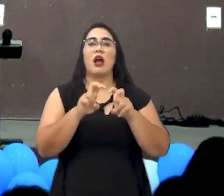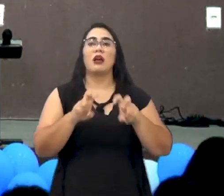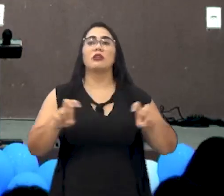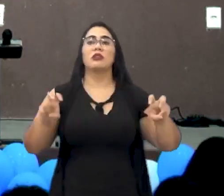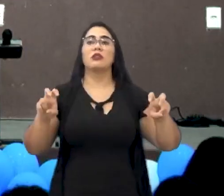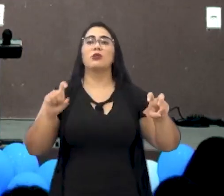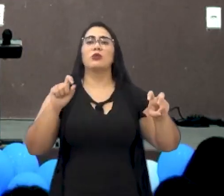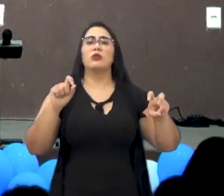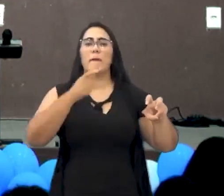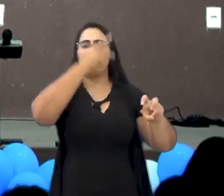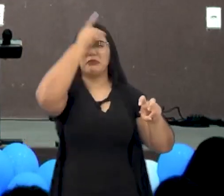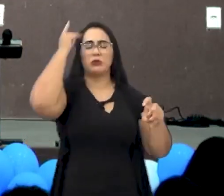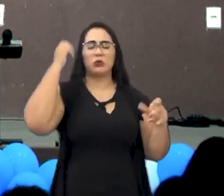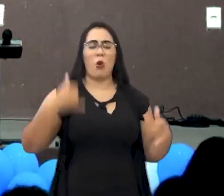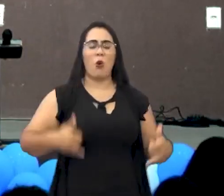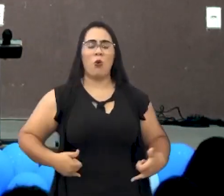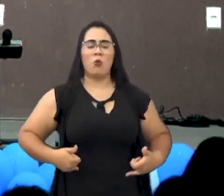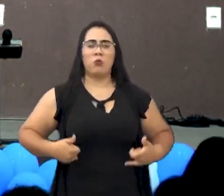arrogante.